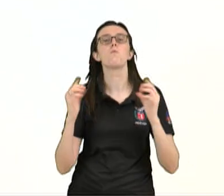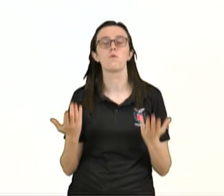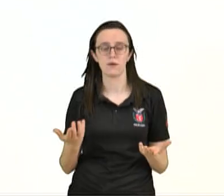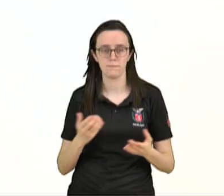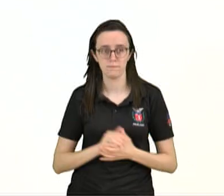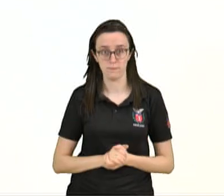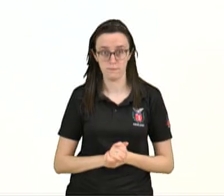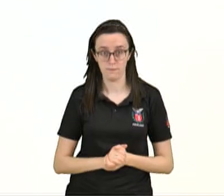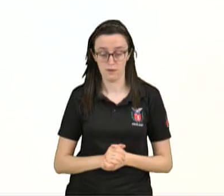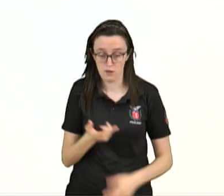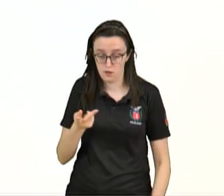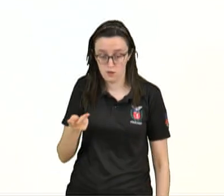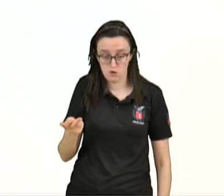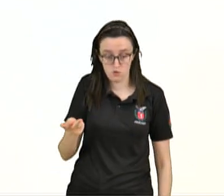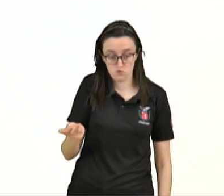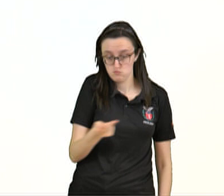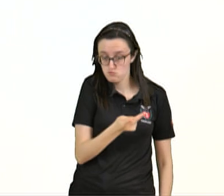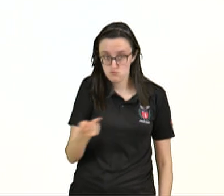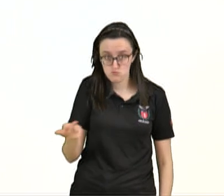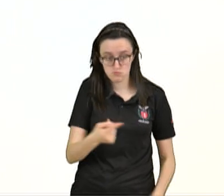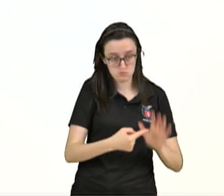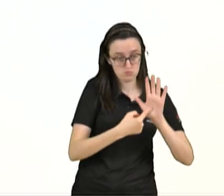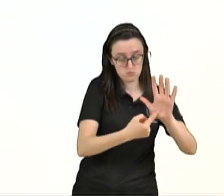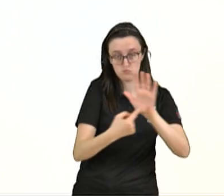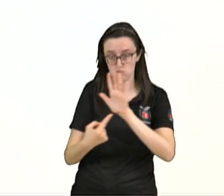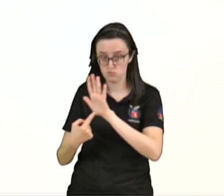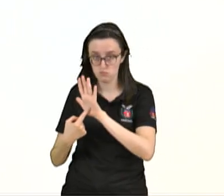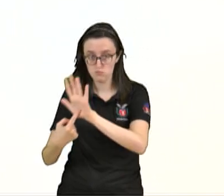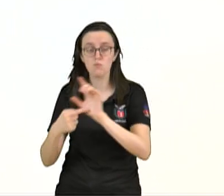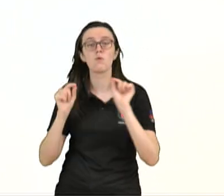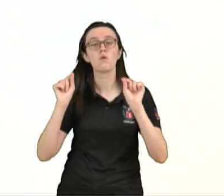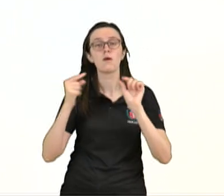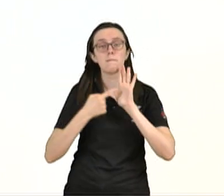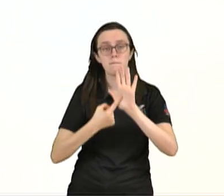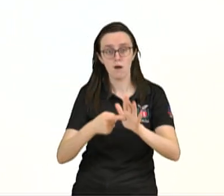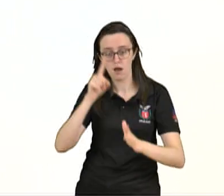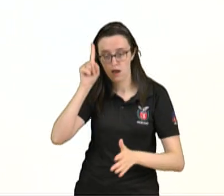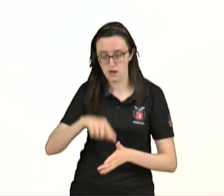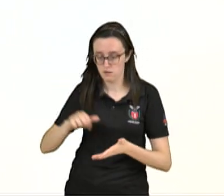Então, ambas, né, retratou a expulsão de imigrantes